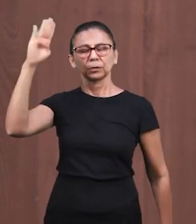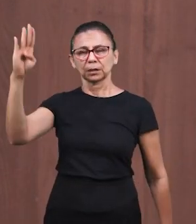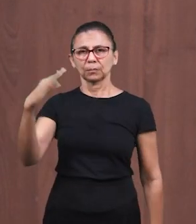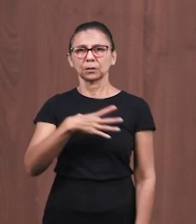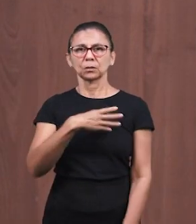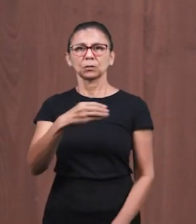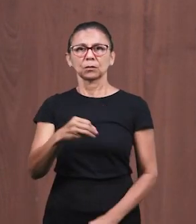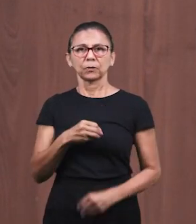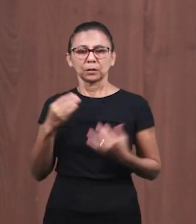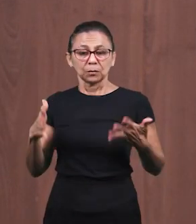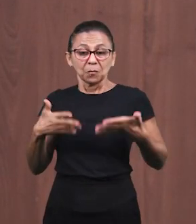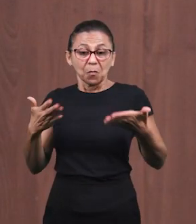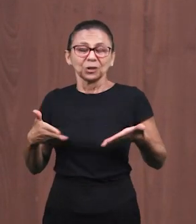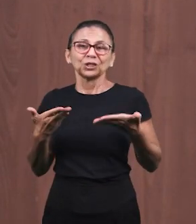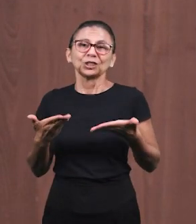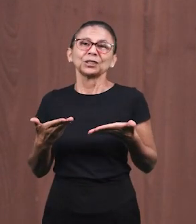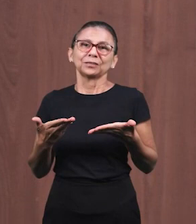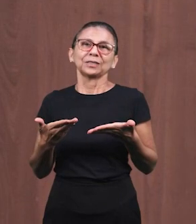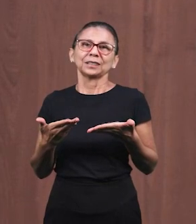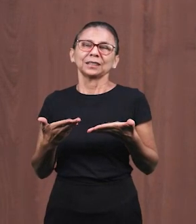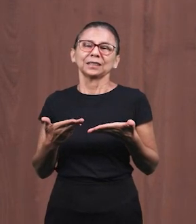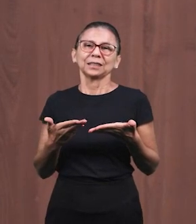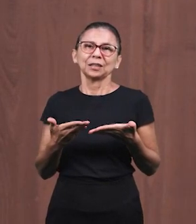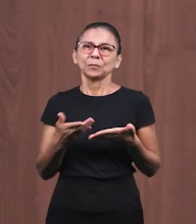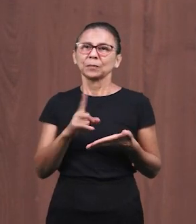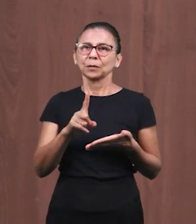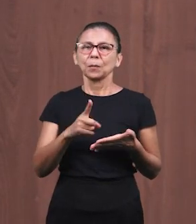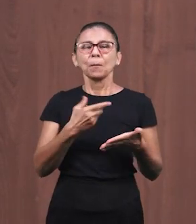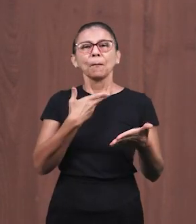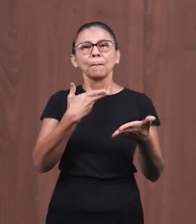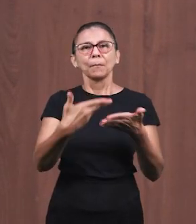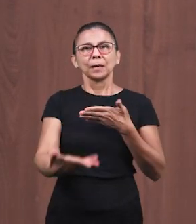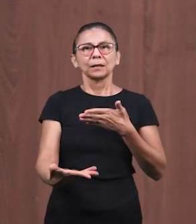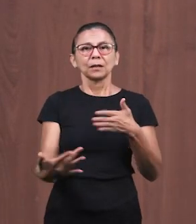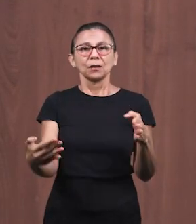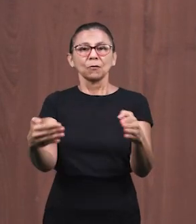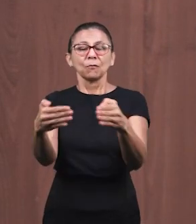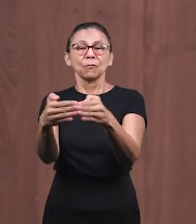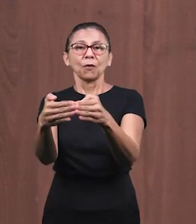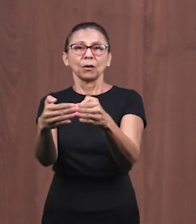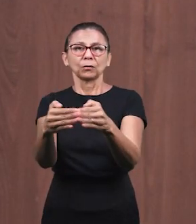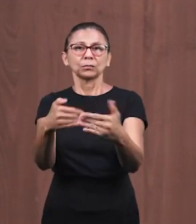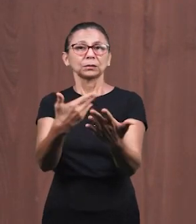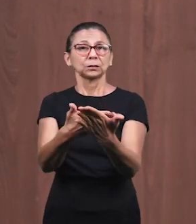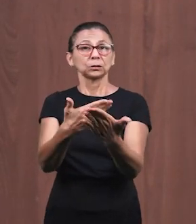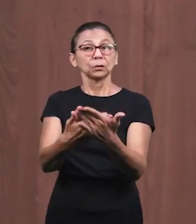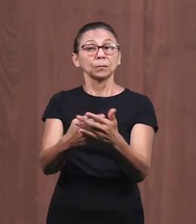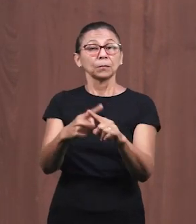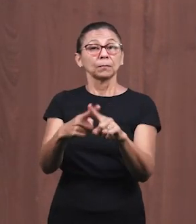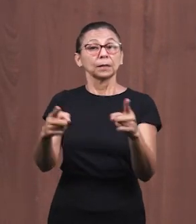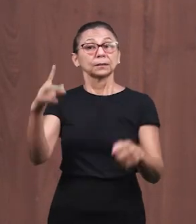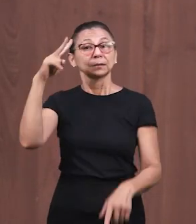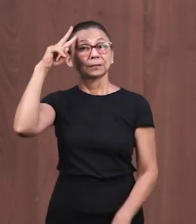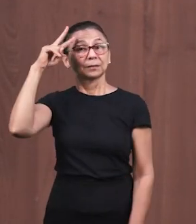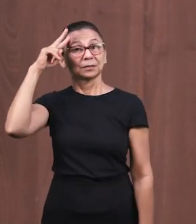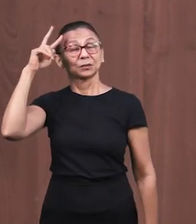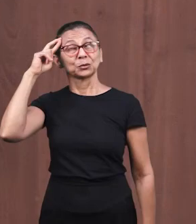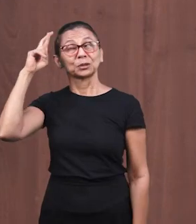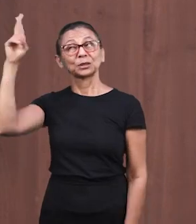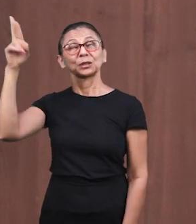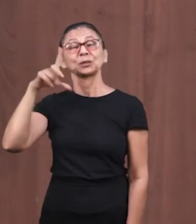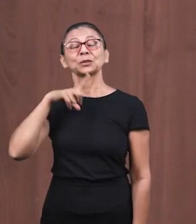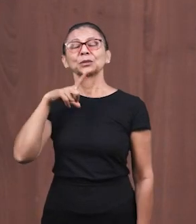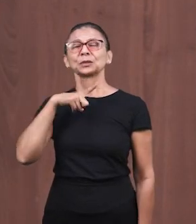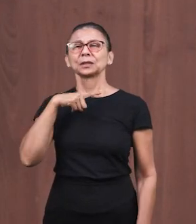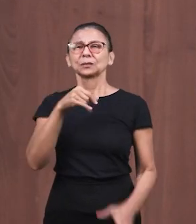encontre a motivação interna para não perder o foco nos estudos. Mas, sobretudo, lembre-se: o